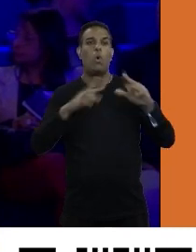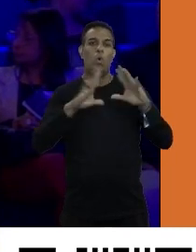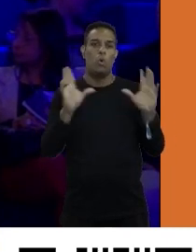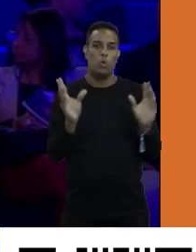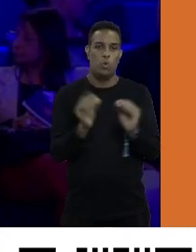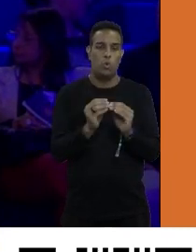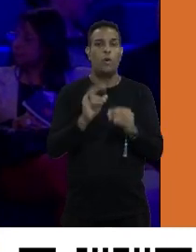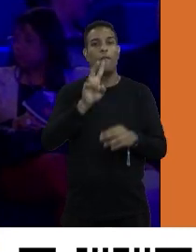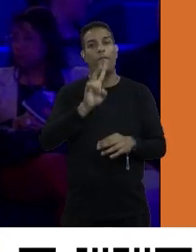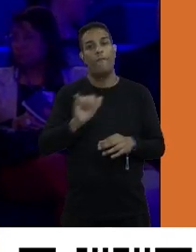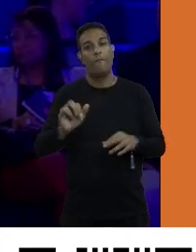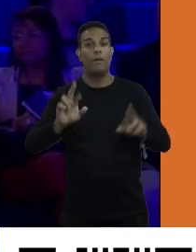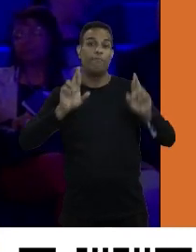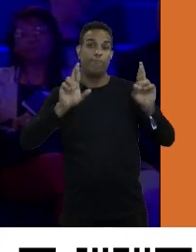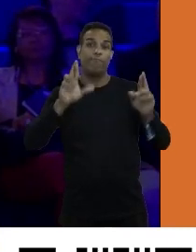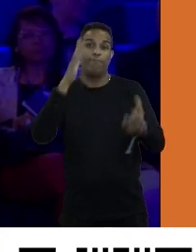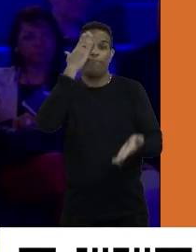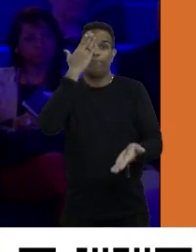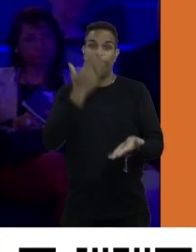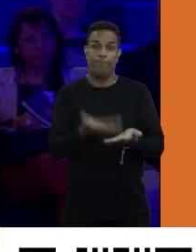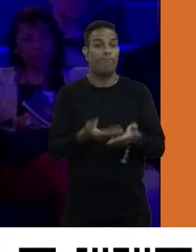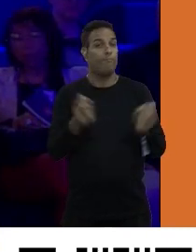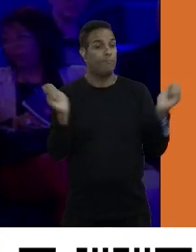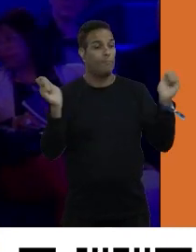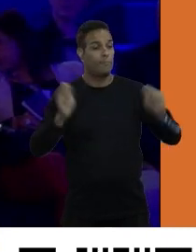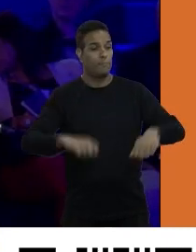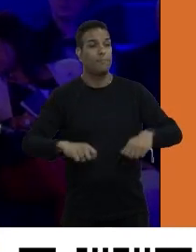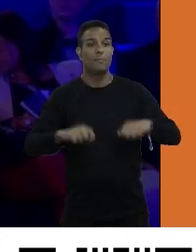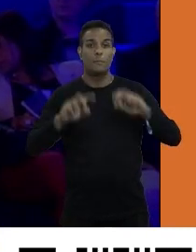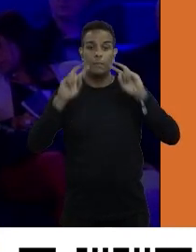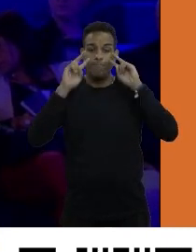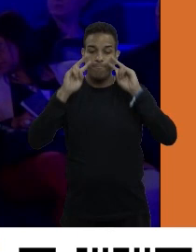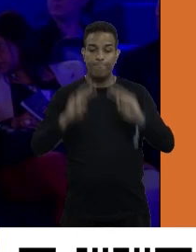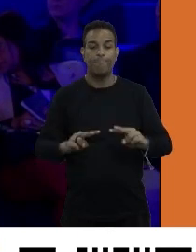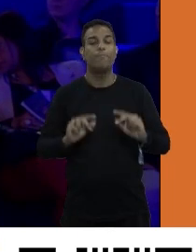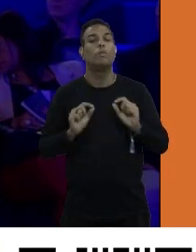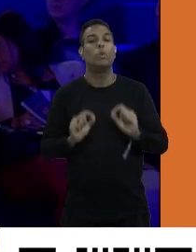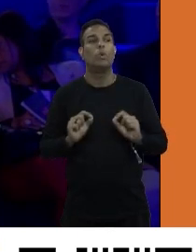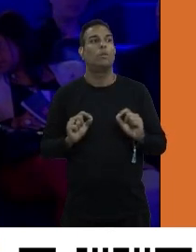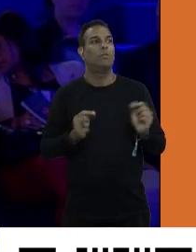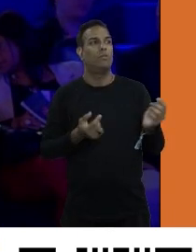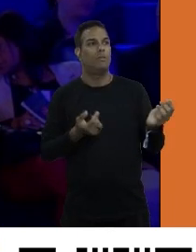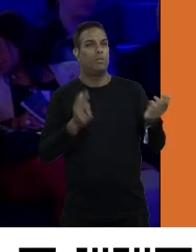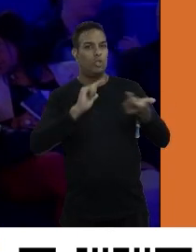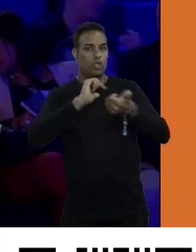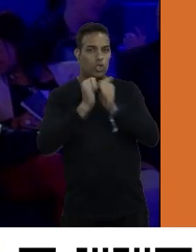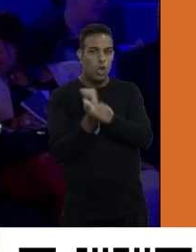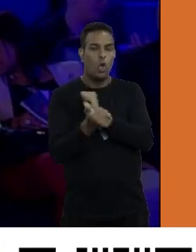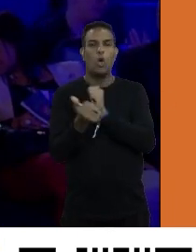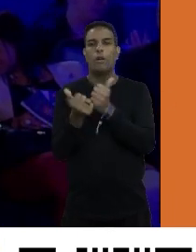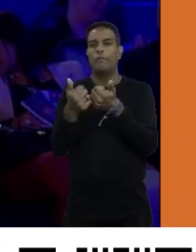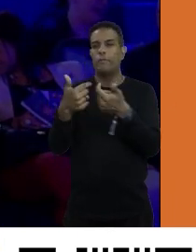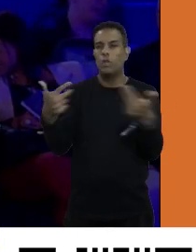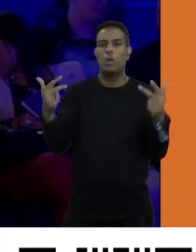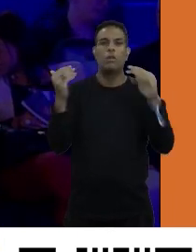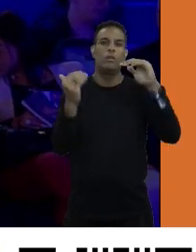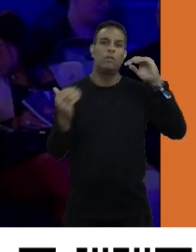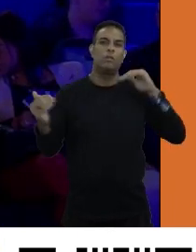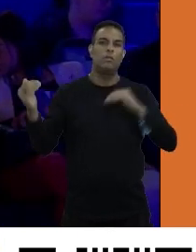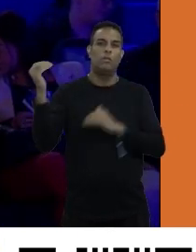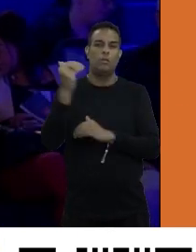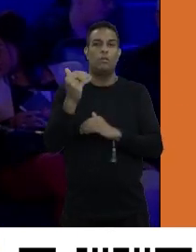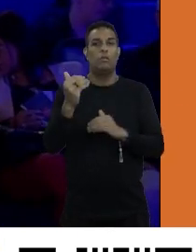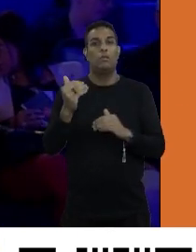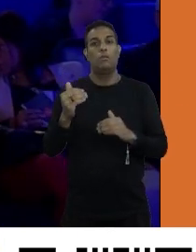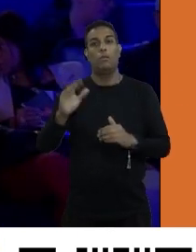consequências ainda aí. Eu torço para que a capacidade de reação dos jogadores que estão lá, ela é gigantesca. Nós